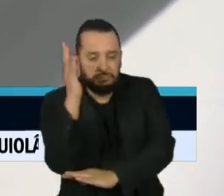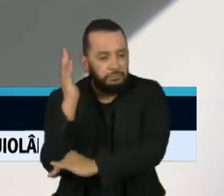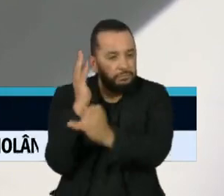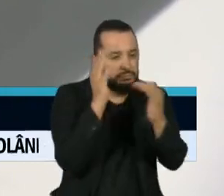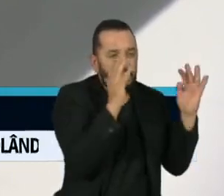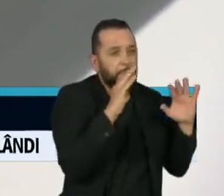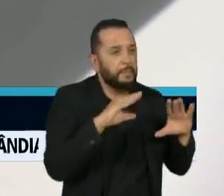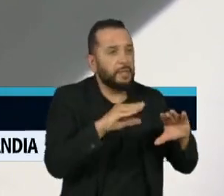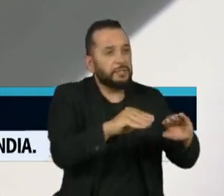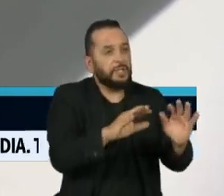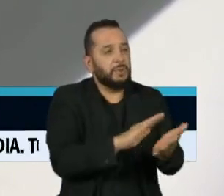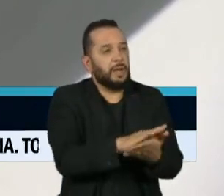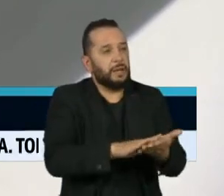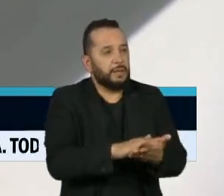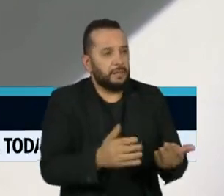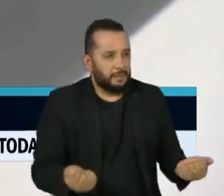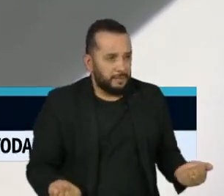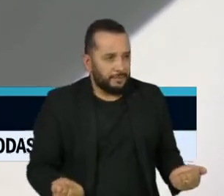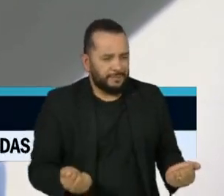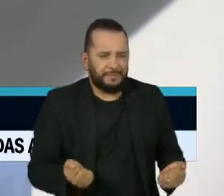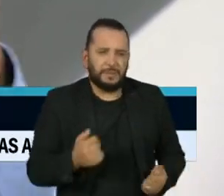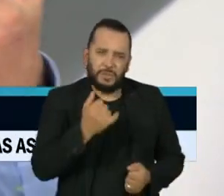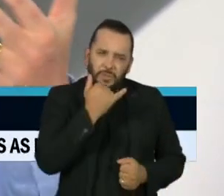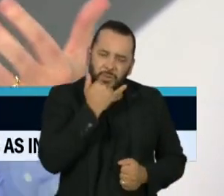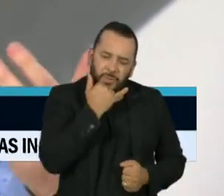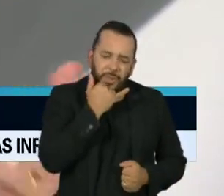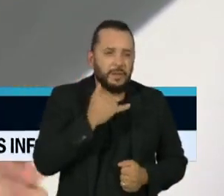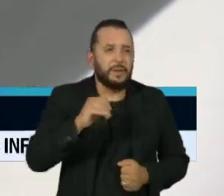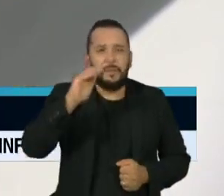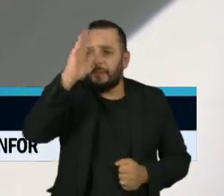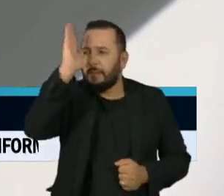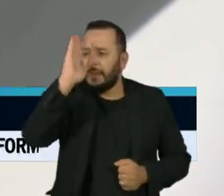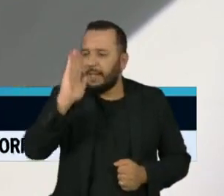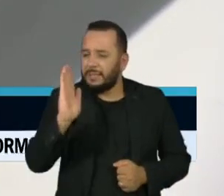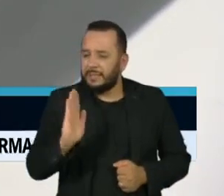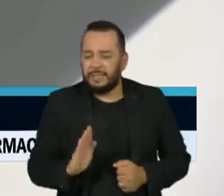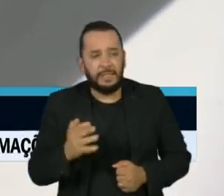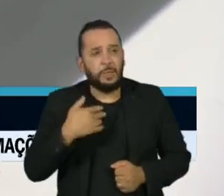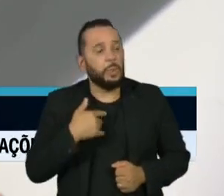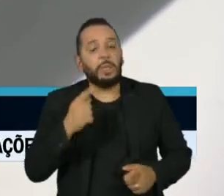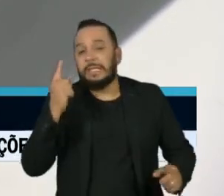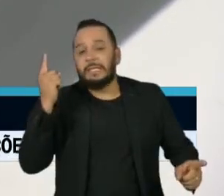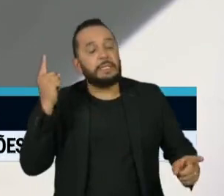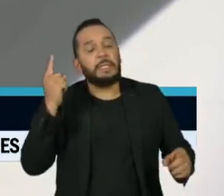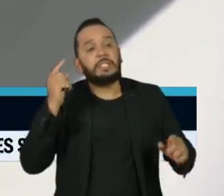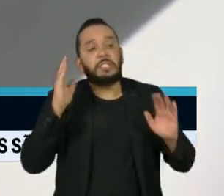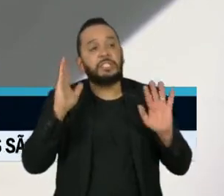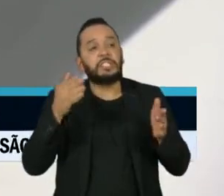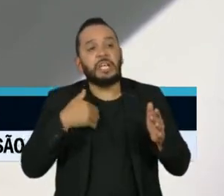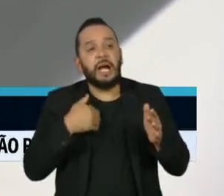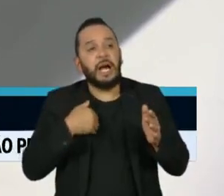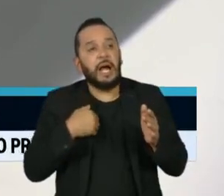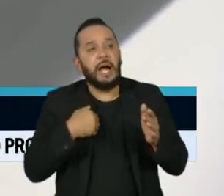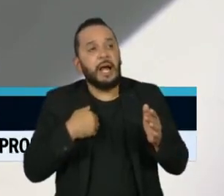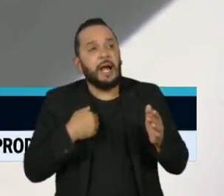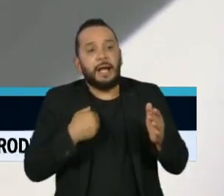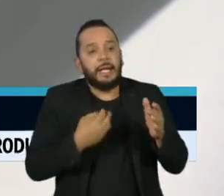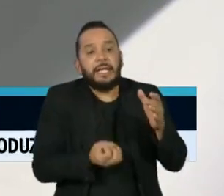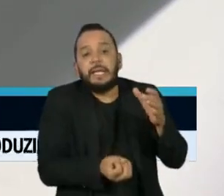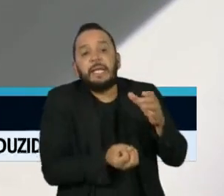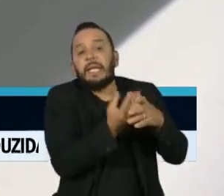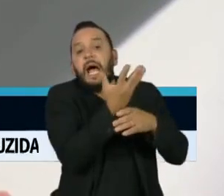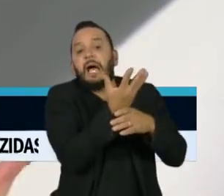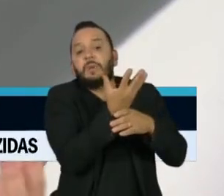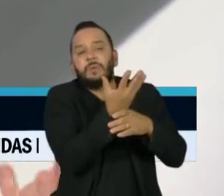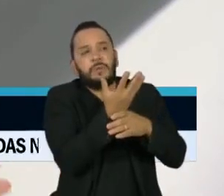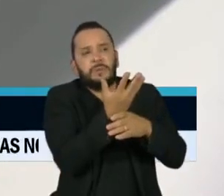foi descoberto. Os portugueses chegaram num país que já existia com uma cultura. Isso não é uma